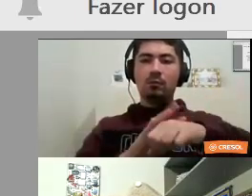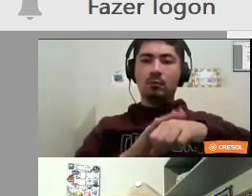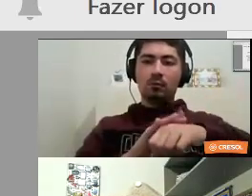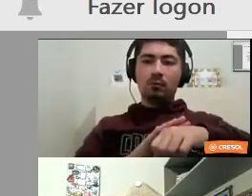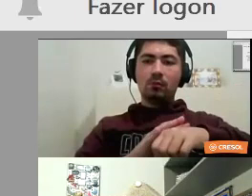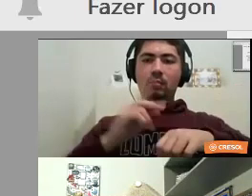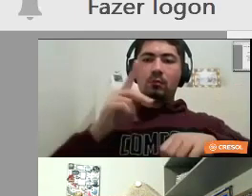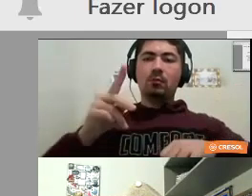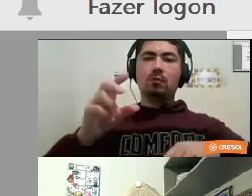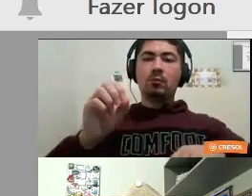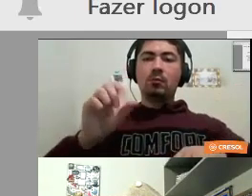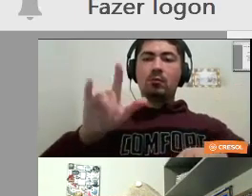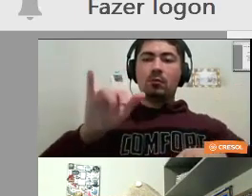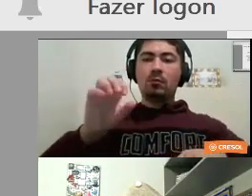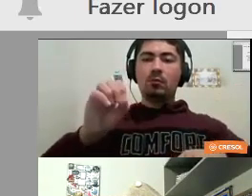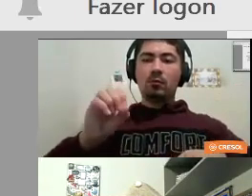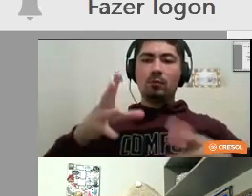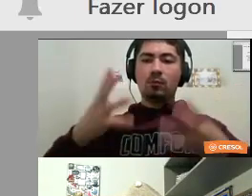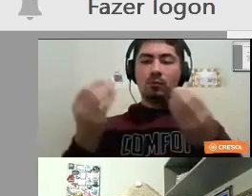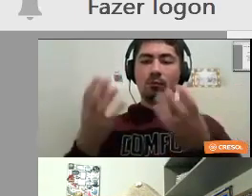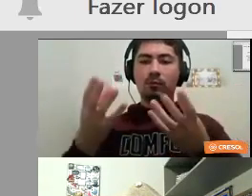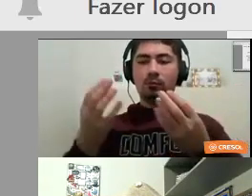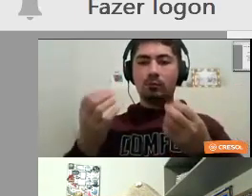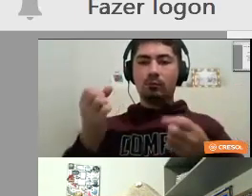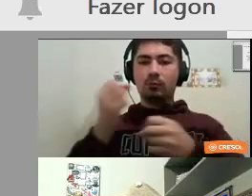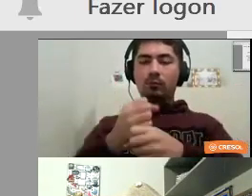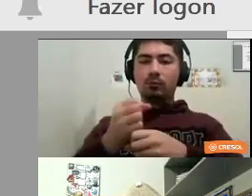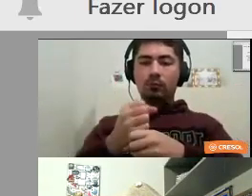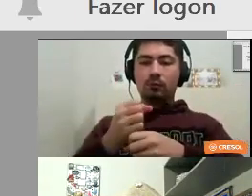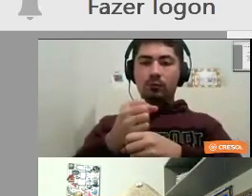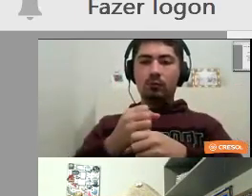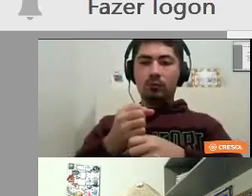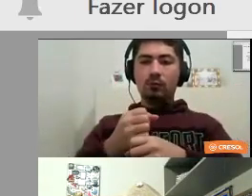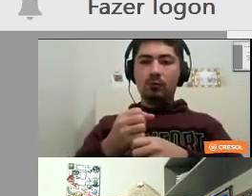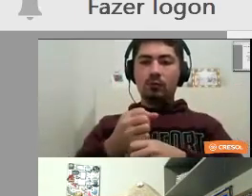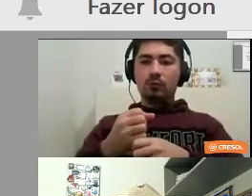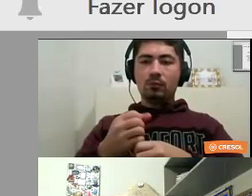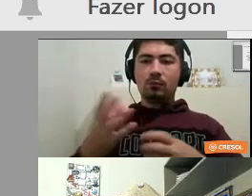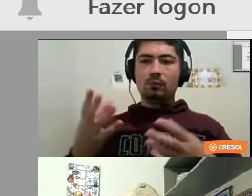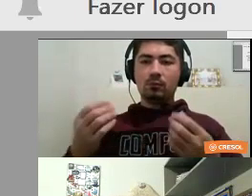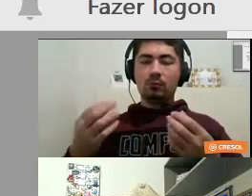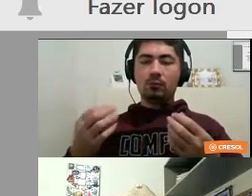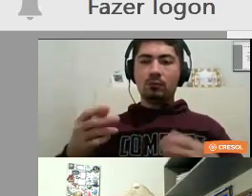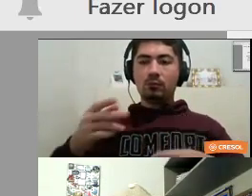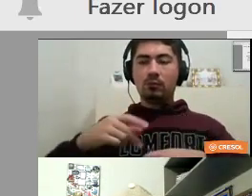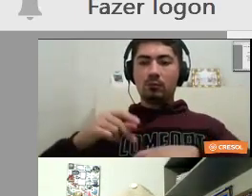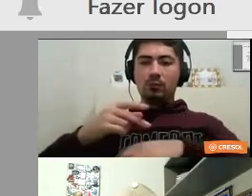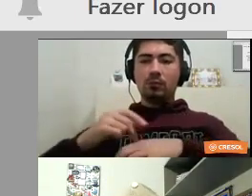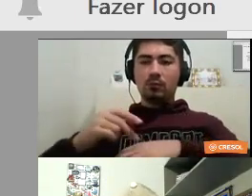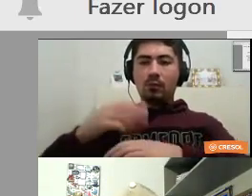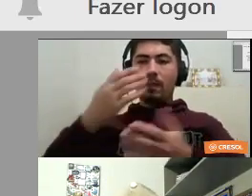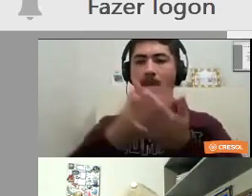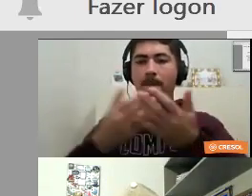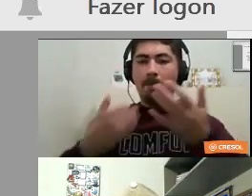doença que judiou por muitos anos e fez com que muitos países perdessem